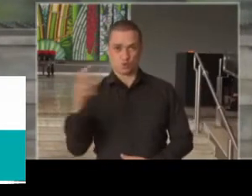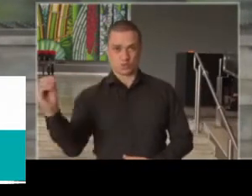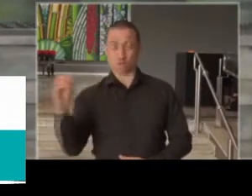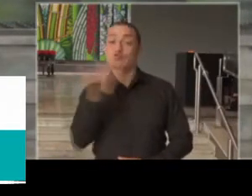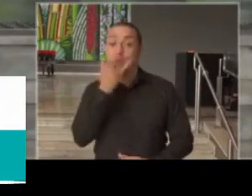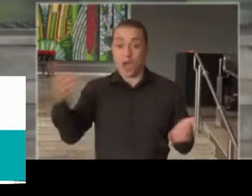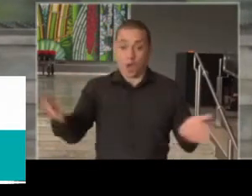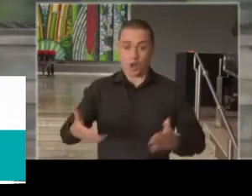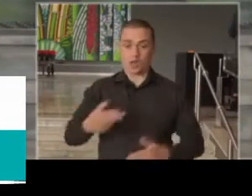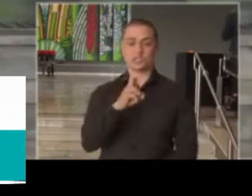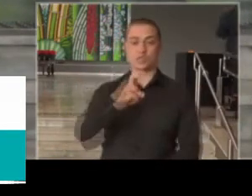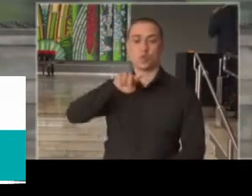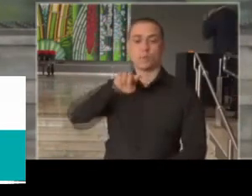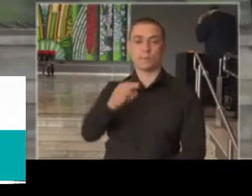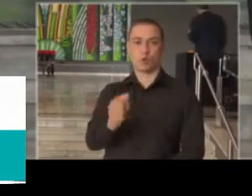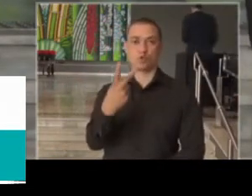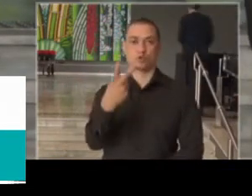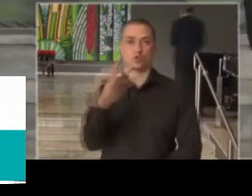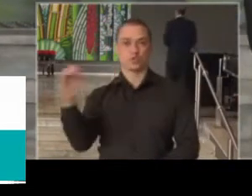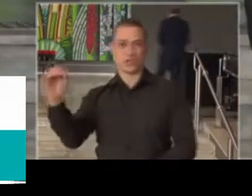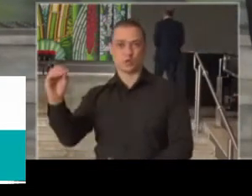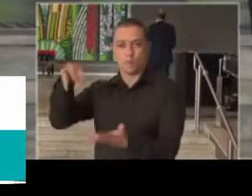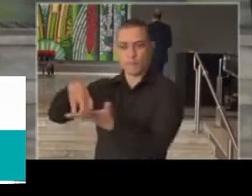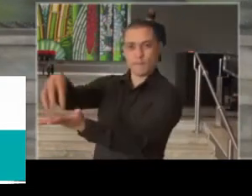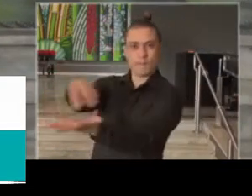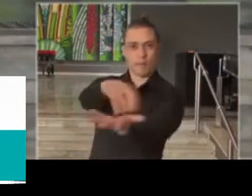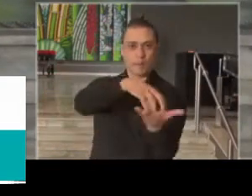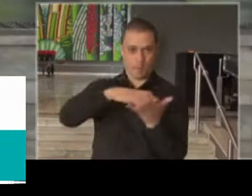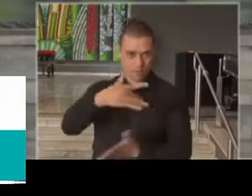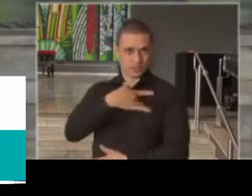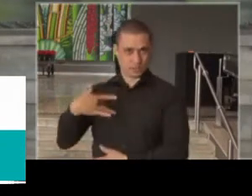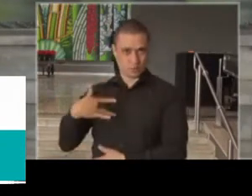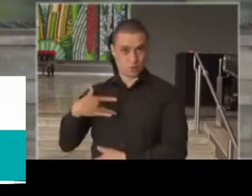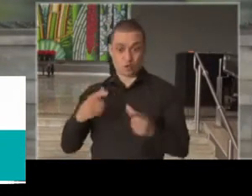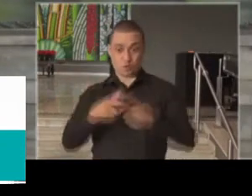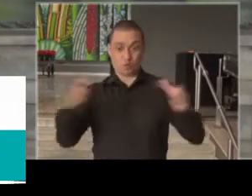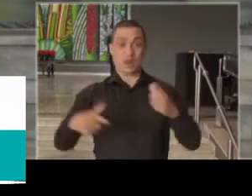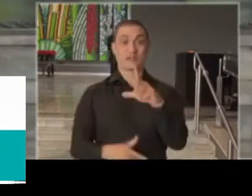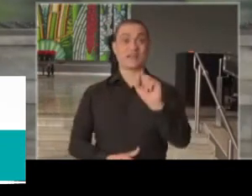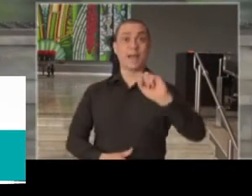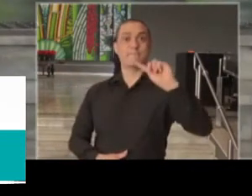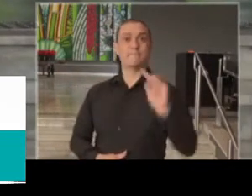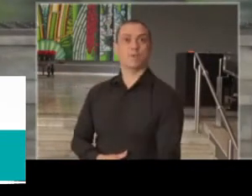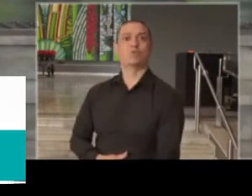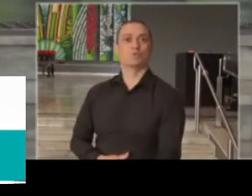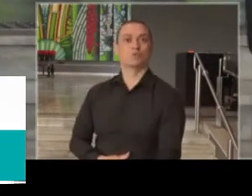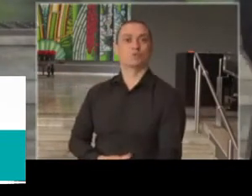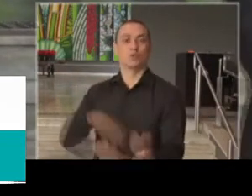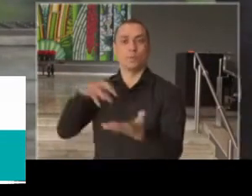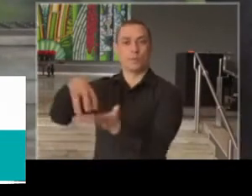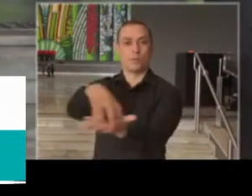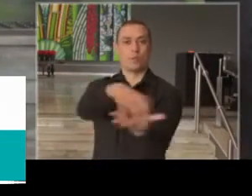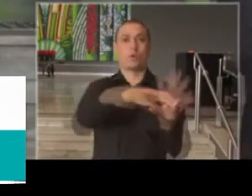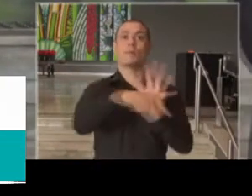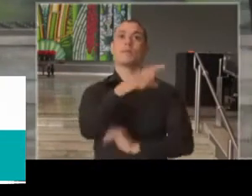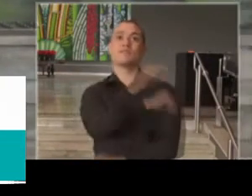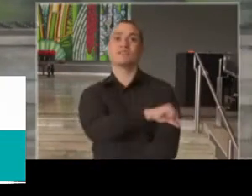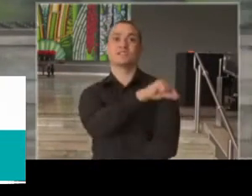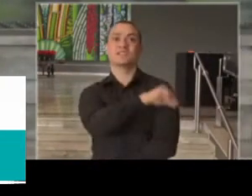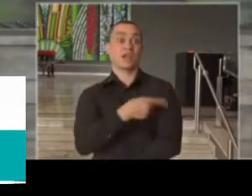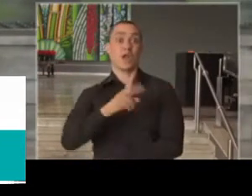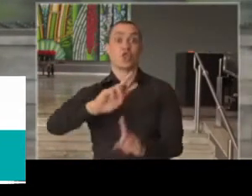dos atuais 5.200 postos de vacinação para 10 mil postos de vacinação. Vamos quase que